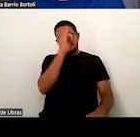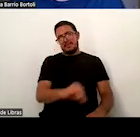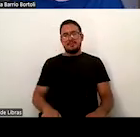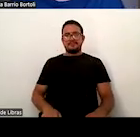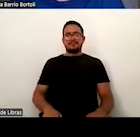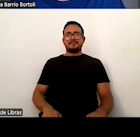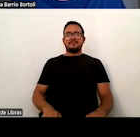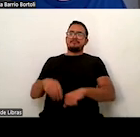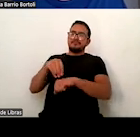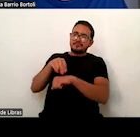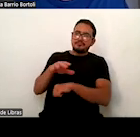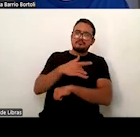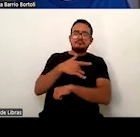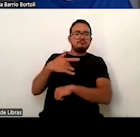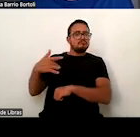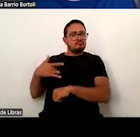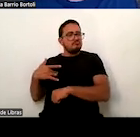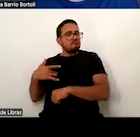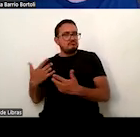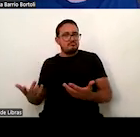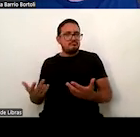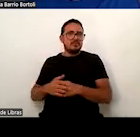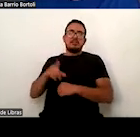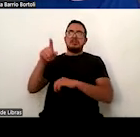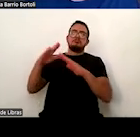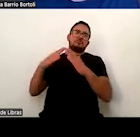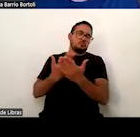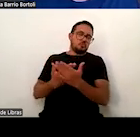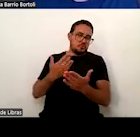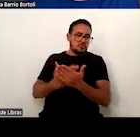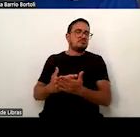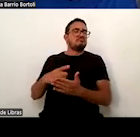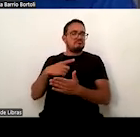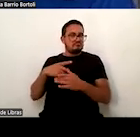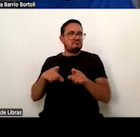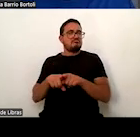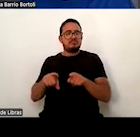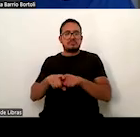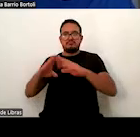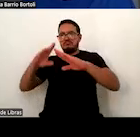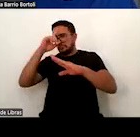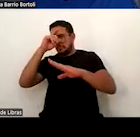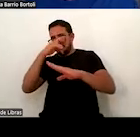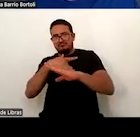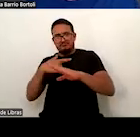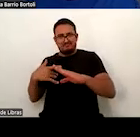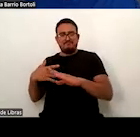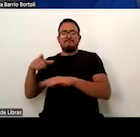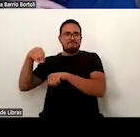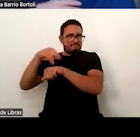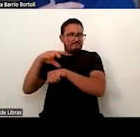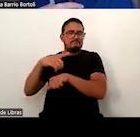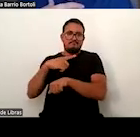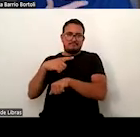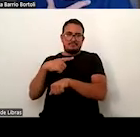feitos em postos de saúde, ações de educação em escolas, né? Então, essas medidas visam impedir que o câncer apareça